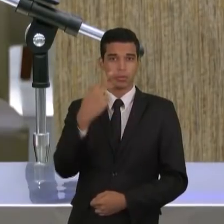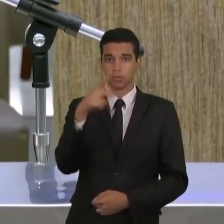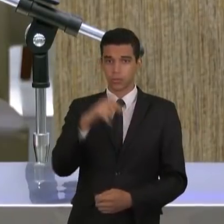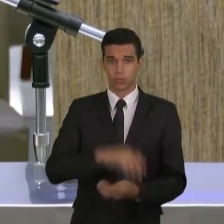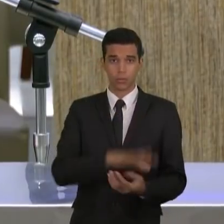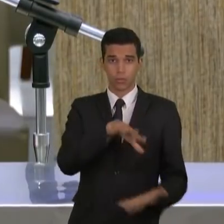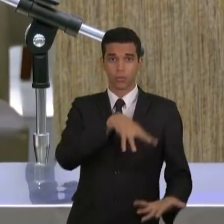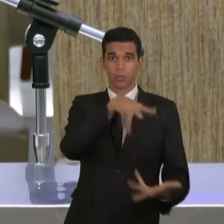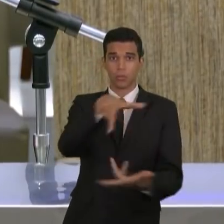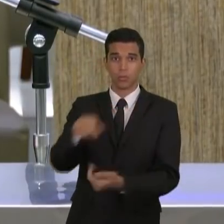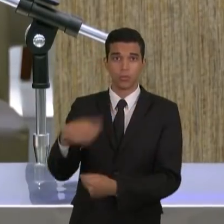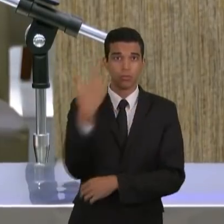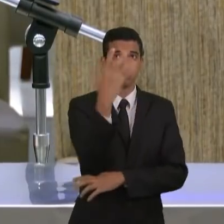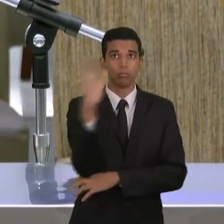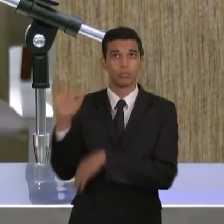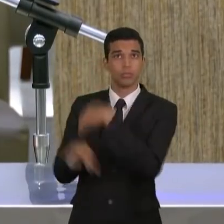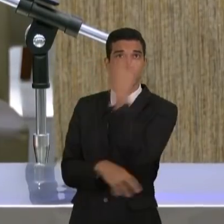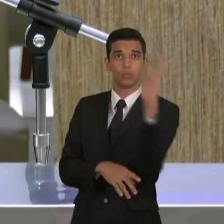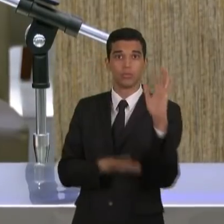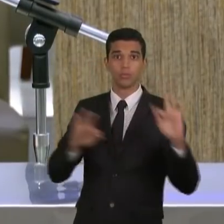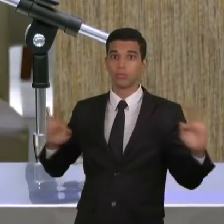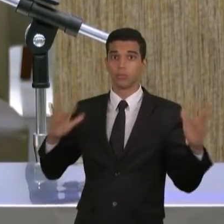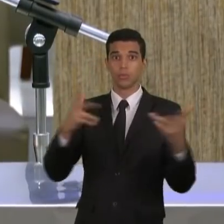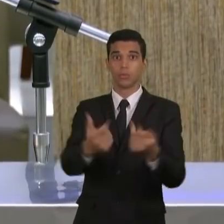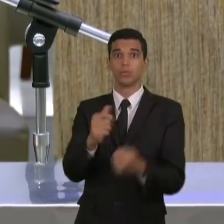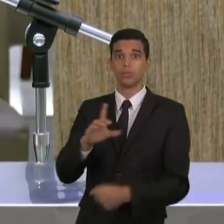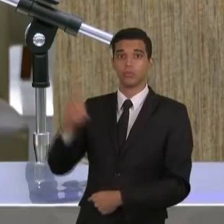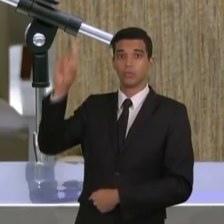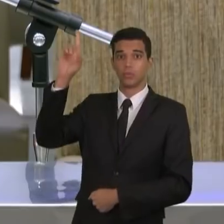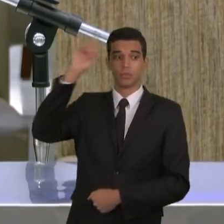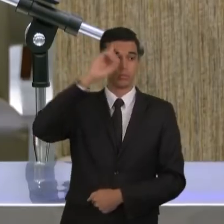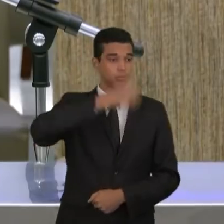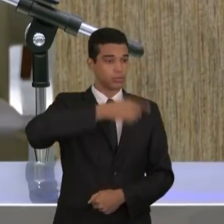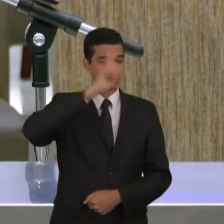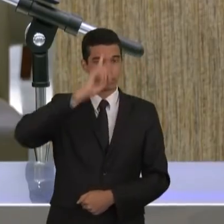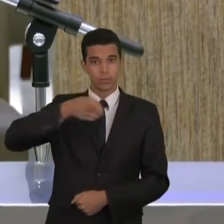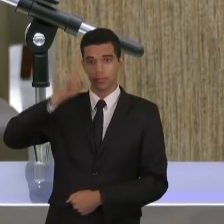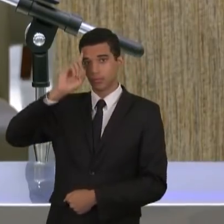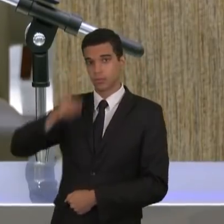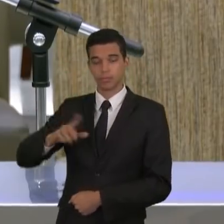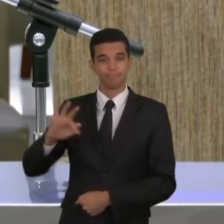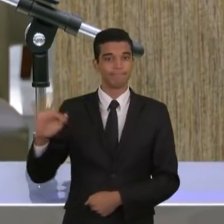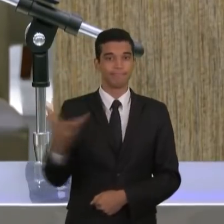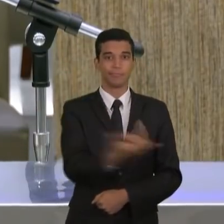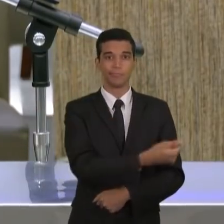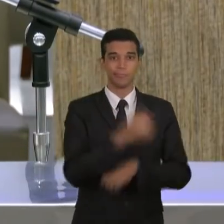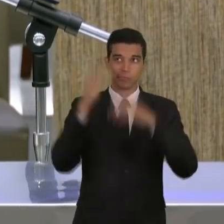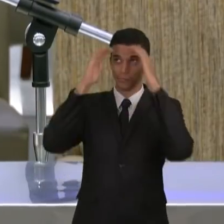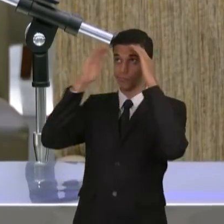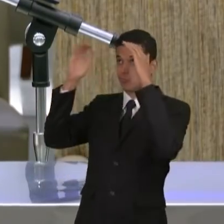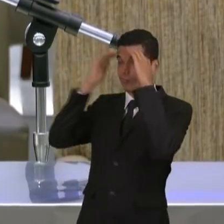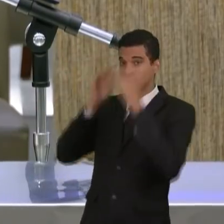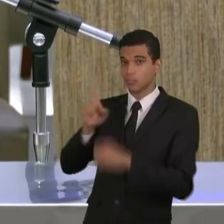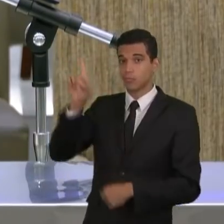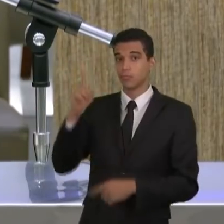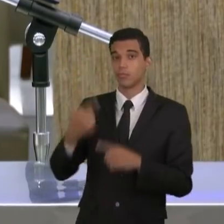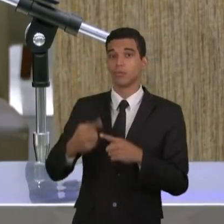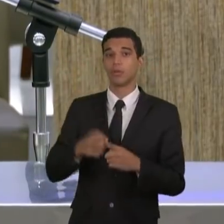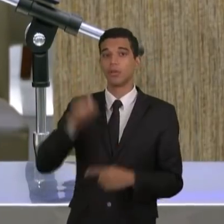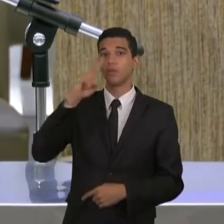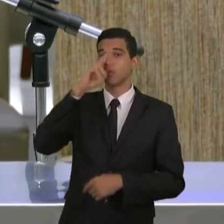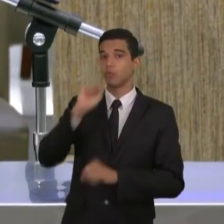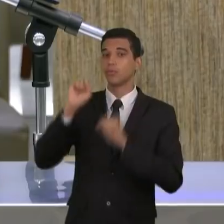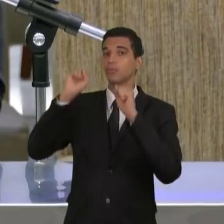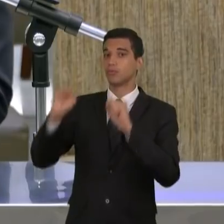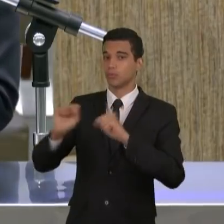humanidade uma maneira geral sobre tudo que está criado está posto por ele mesmo o que tem poder sobre todas as